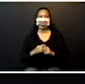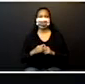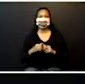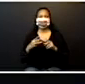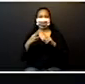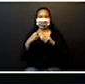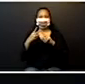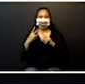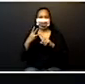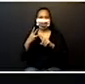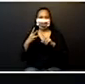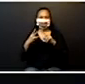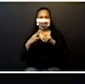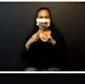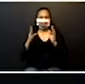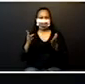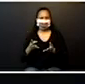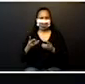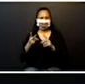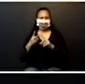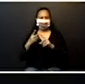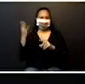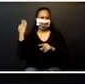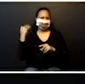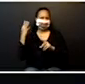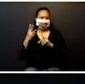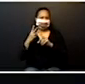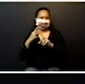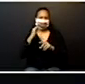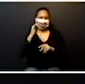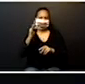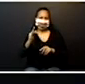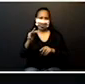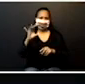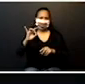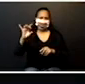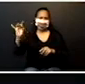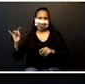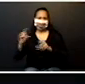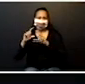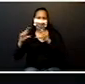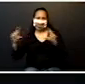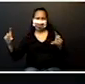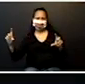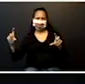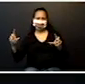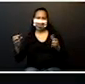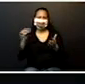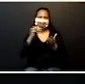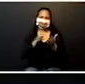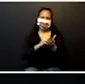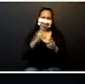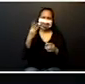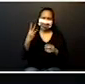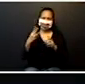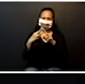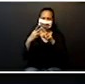presente, passado e futuro. Então, para cada frase, vocês vão colocar nos 3 tempos, ok?